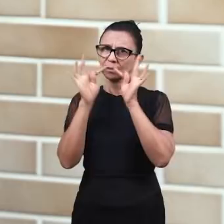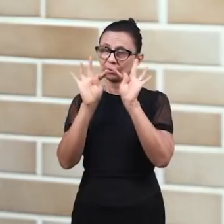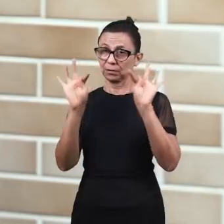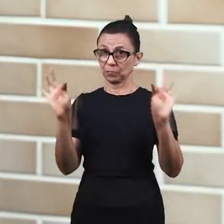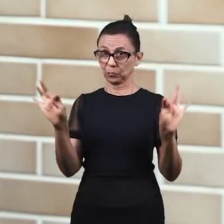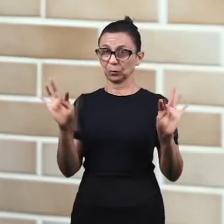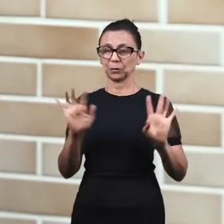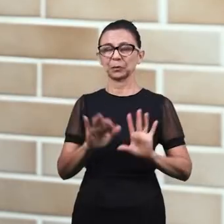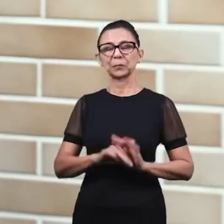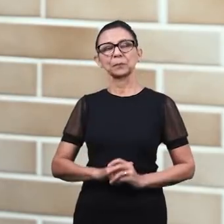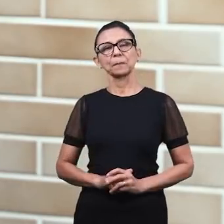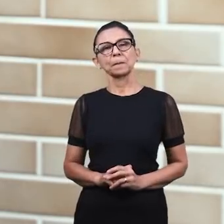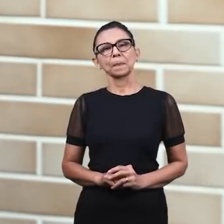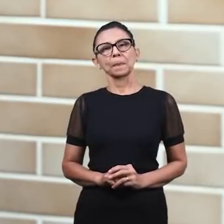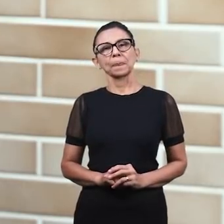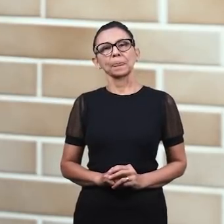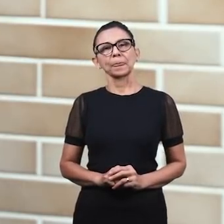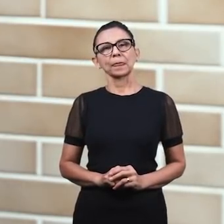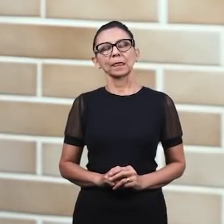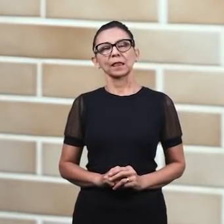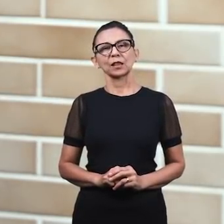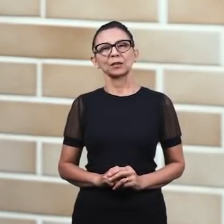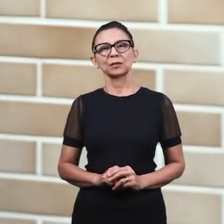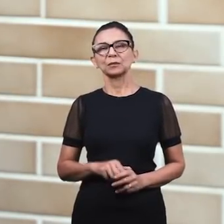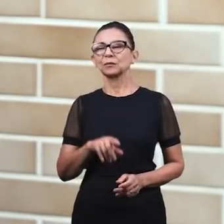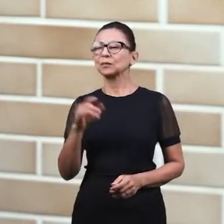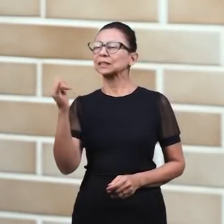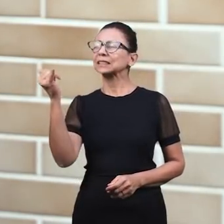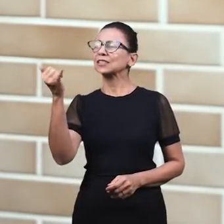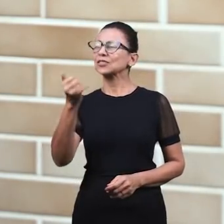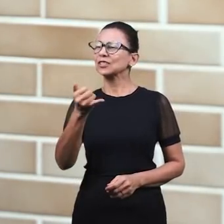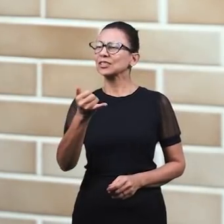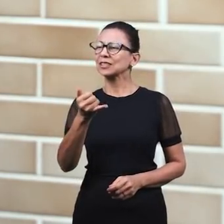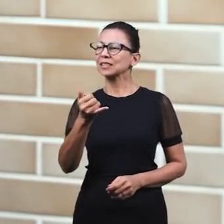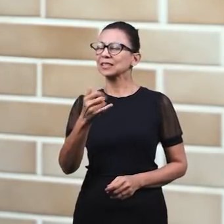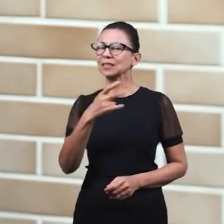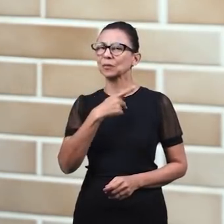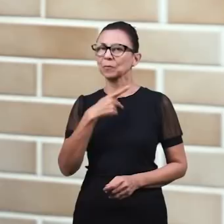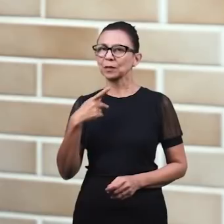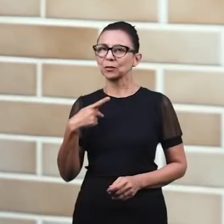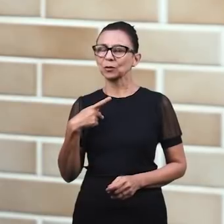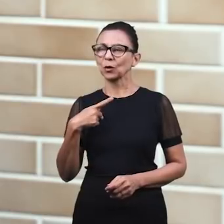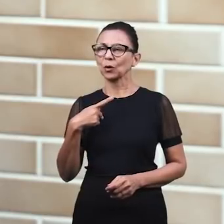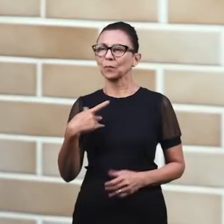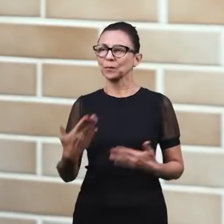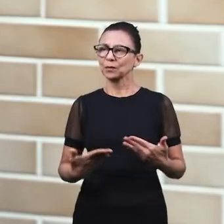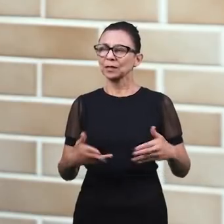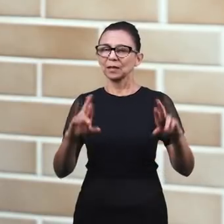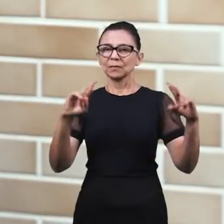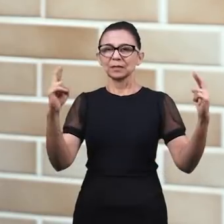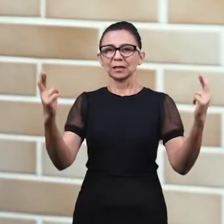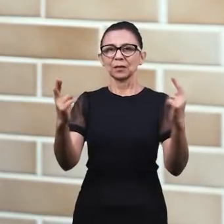seu testemunho, que é quando o grupo de irmãos se reúne com o pastor.